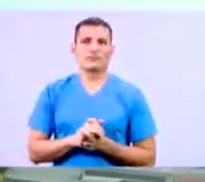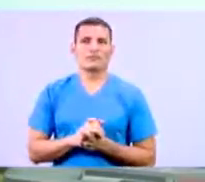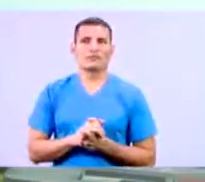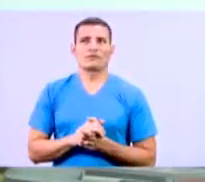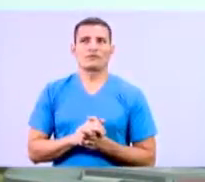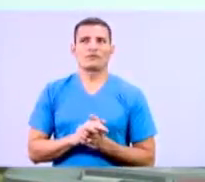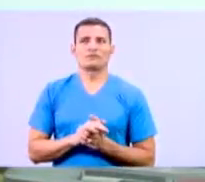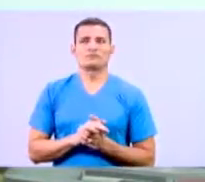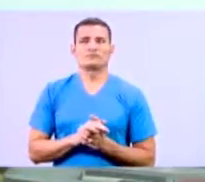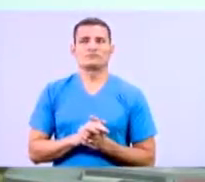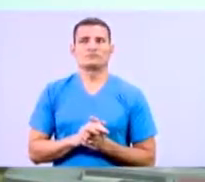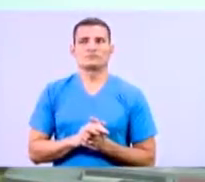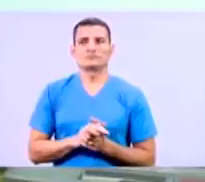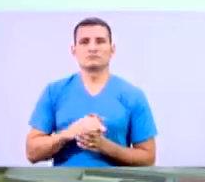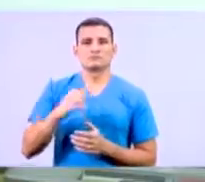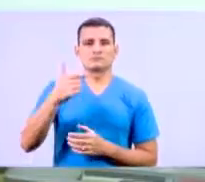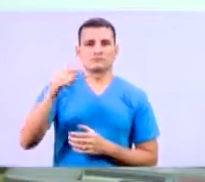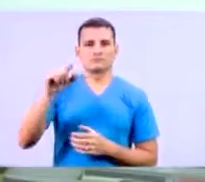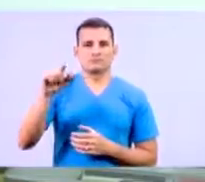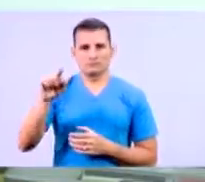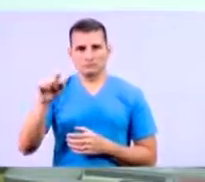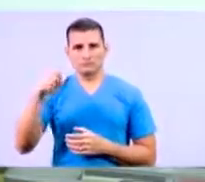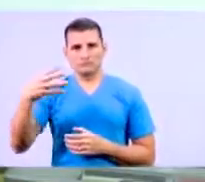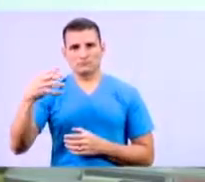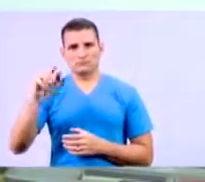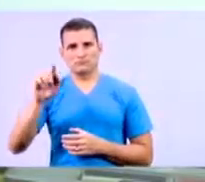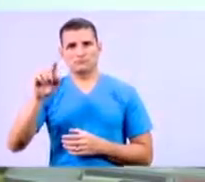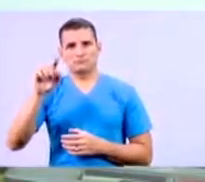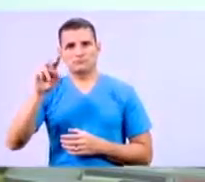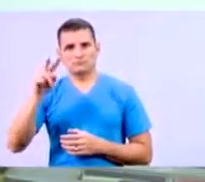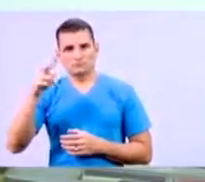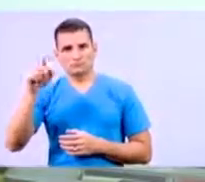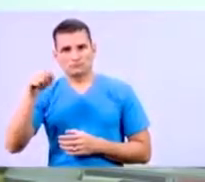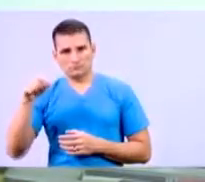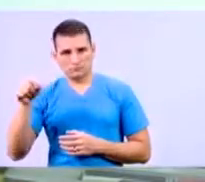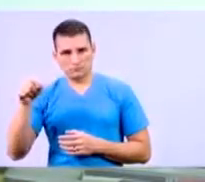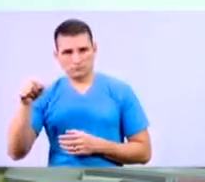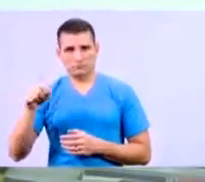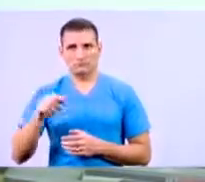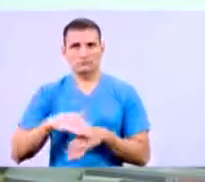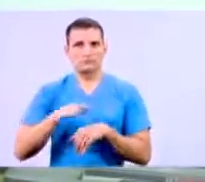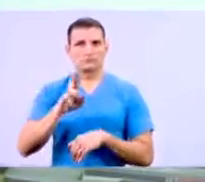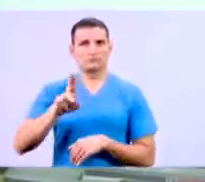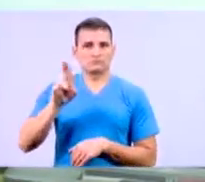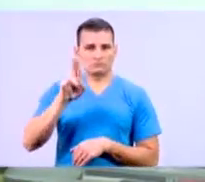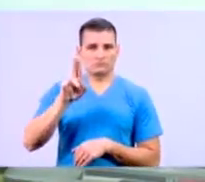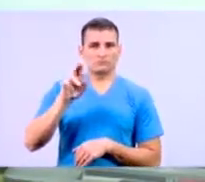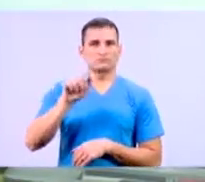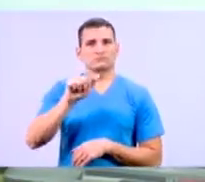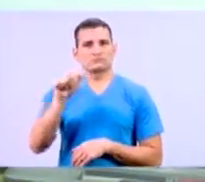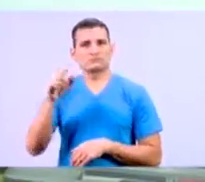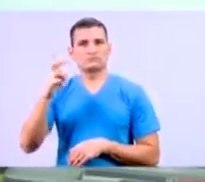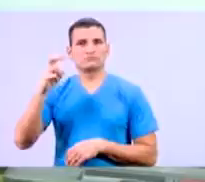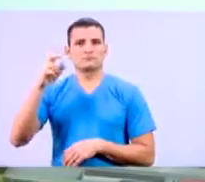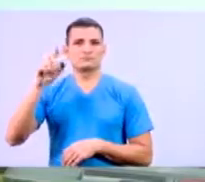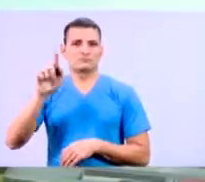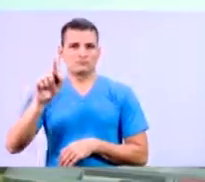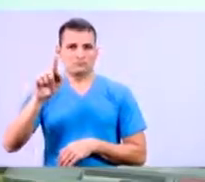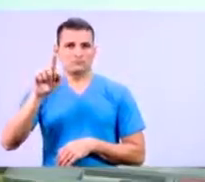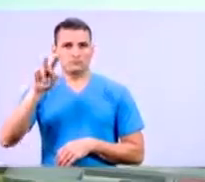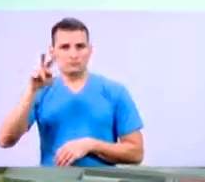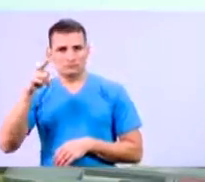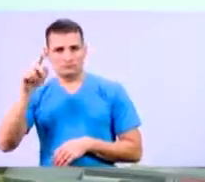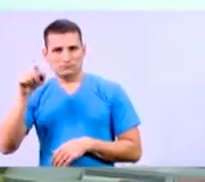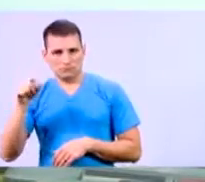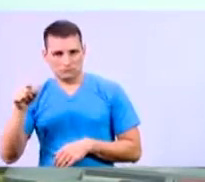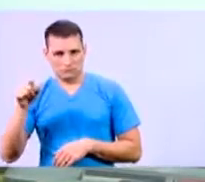baixa, 2.4 GHz, que era mais popularizada, né, do que a de 5 GHz, ok? Então é